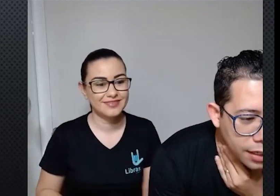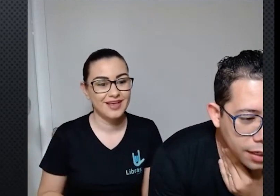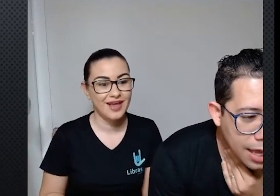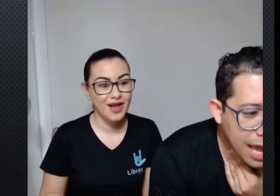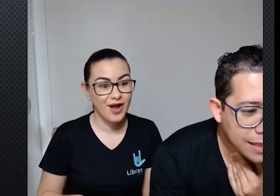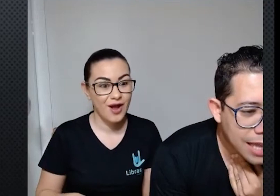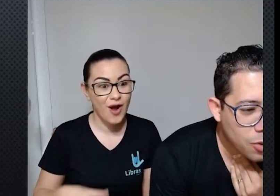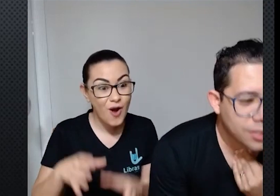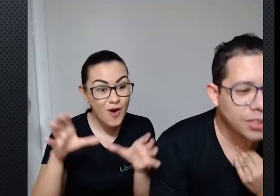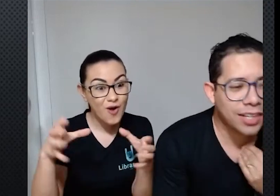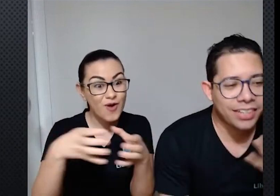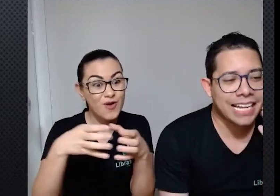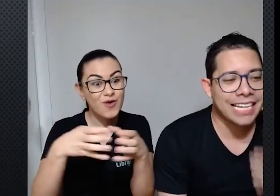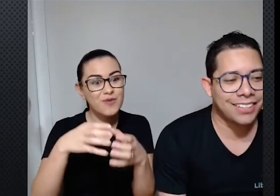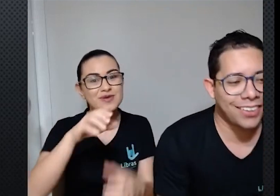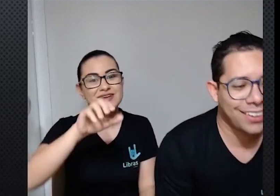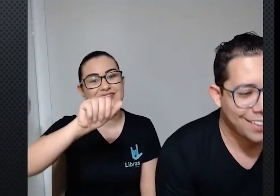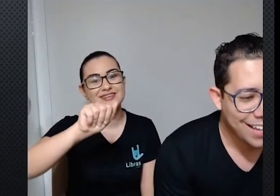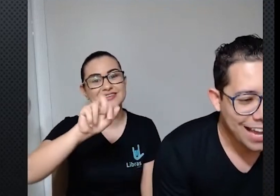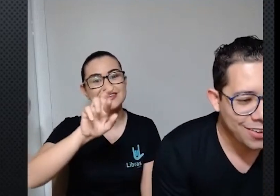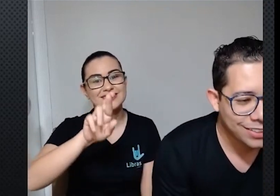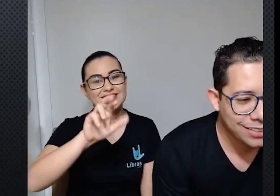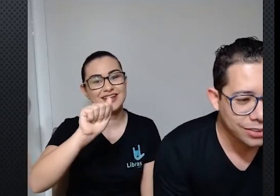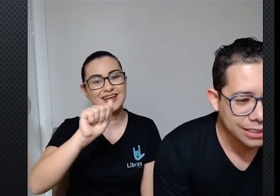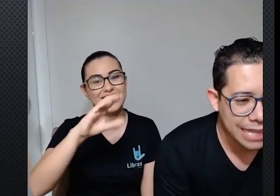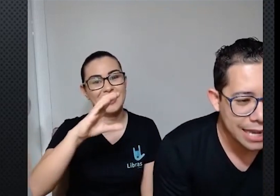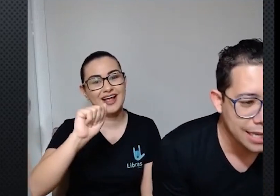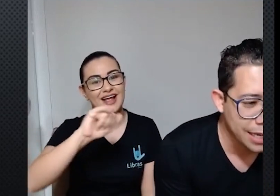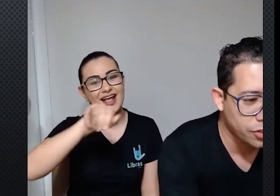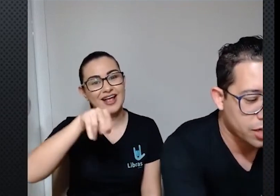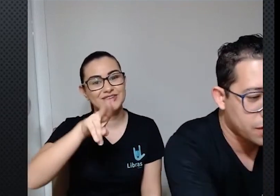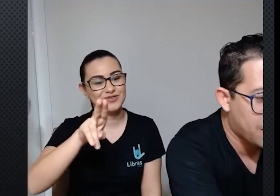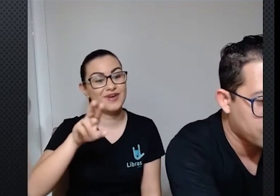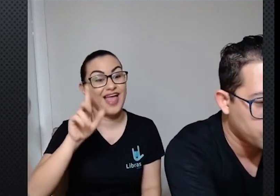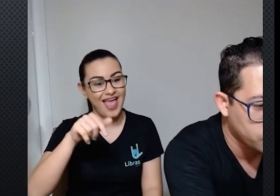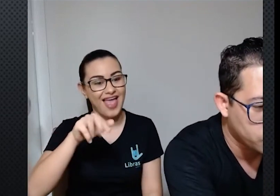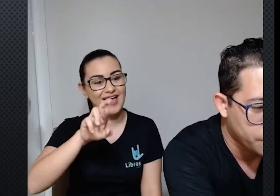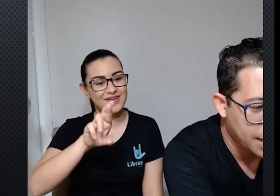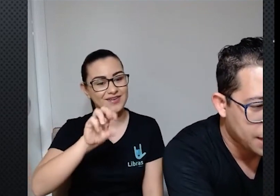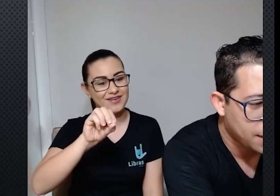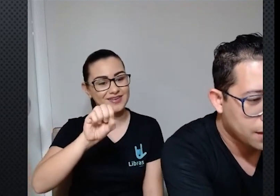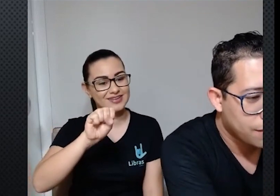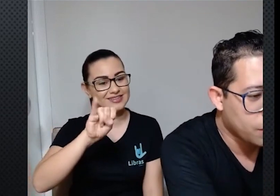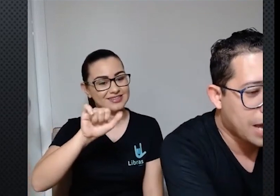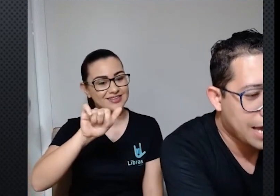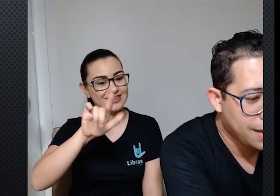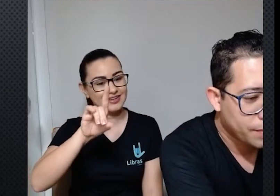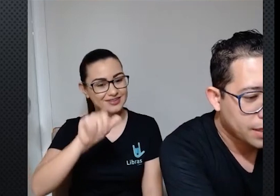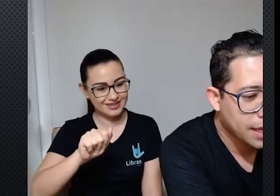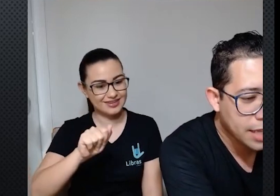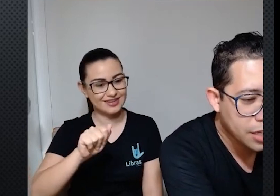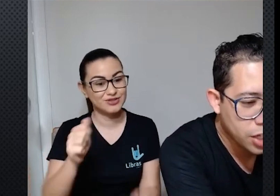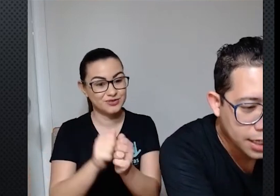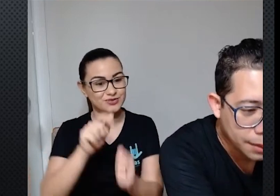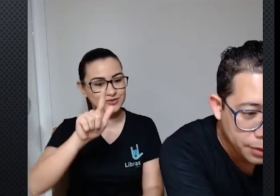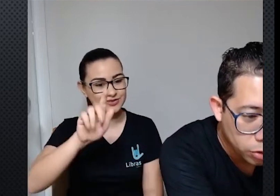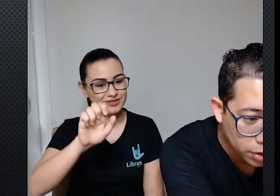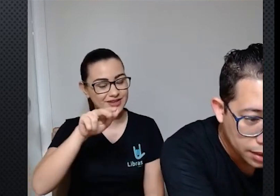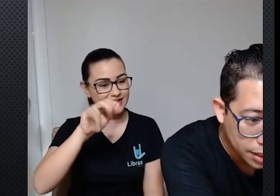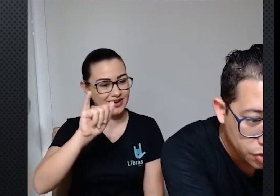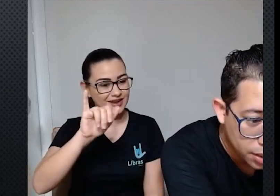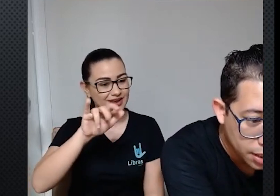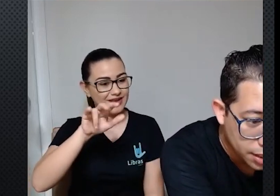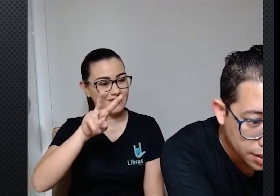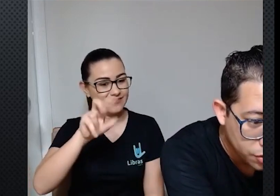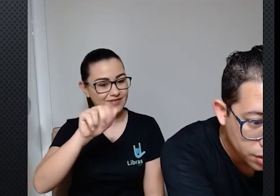hein? Ah, tá, a Rosilda, é verdade. Ó, a Rosilda tá aí, o Genivaldo, muito bem. Vamos lá, hein? Quinta dica, pessoal.